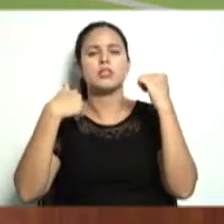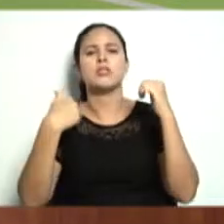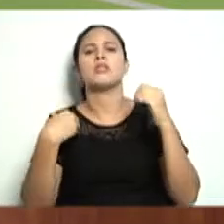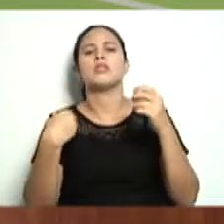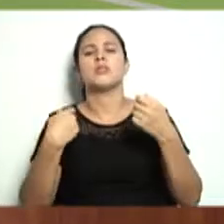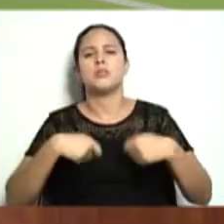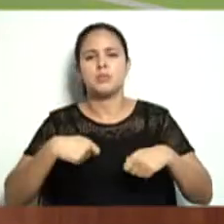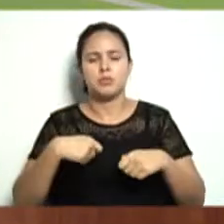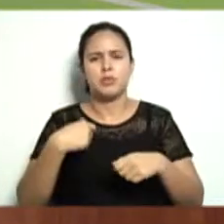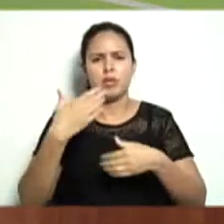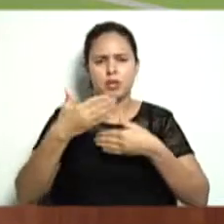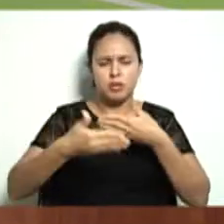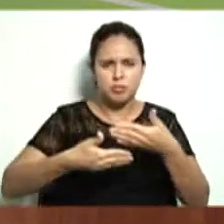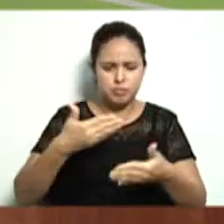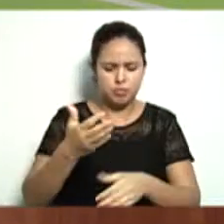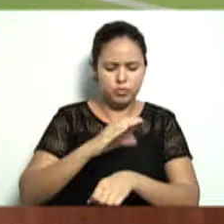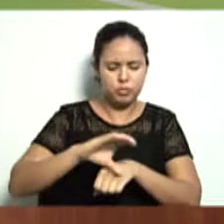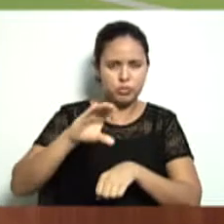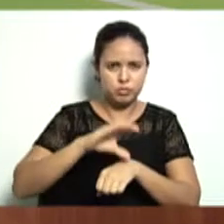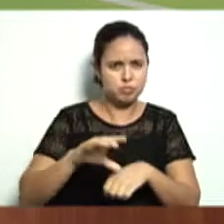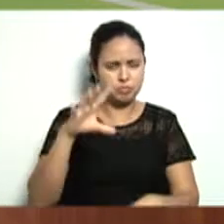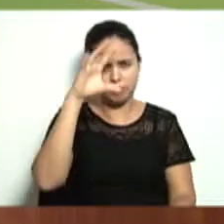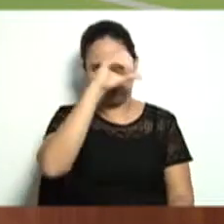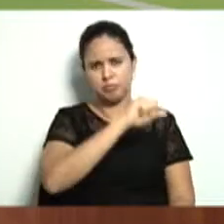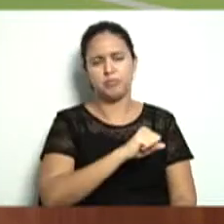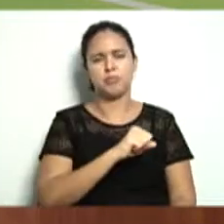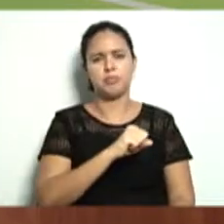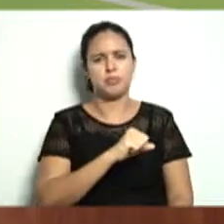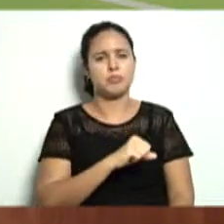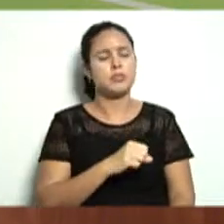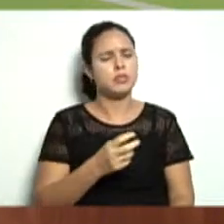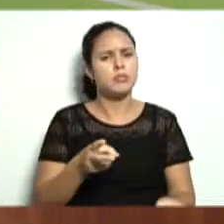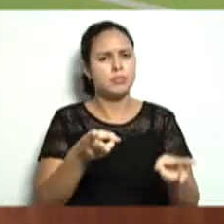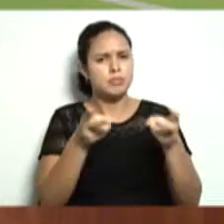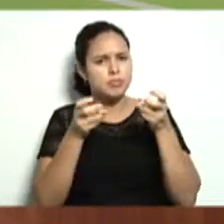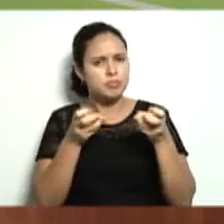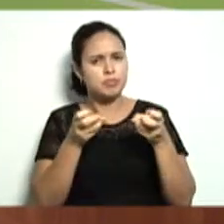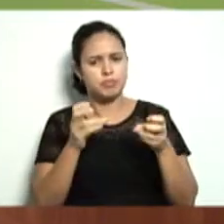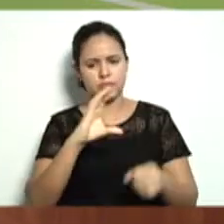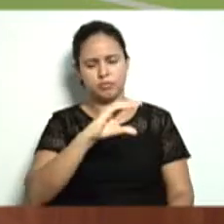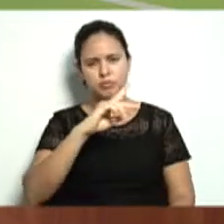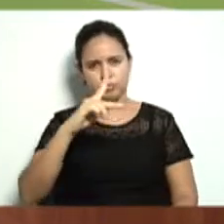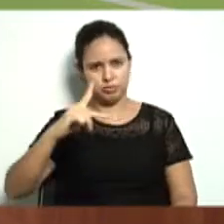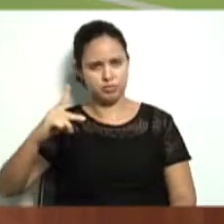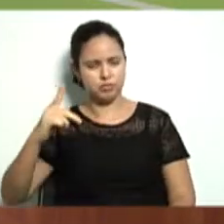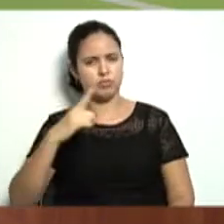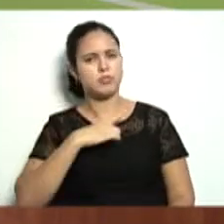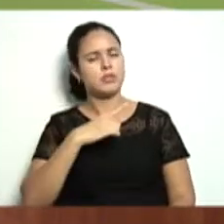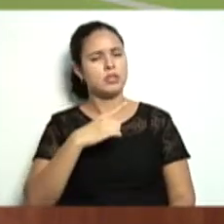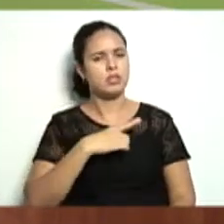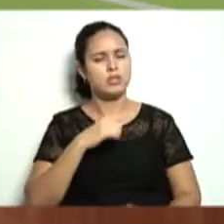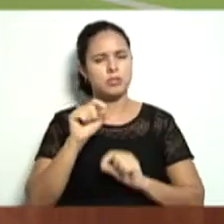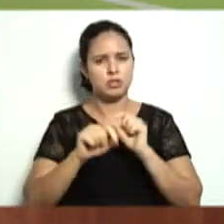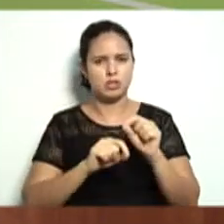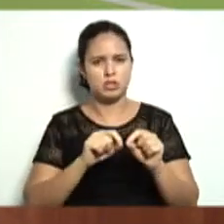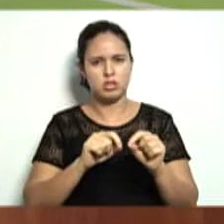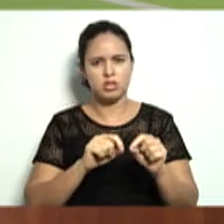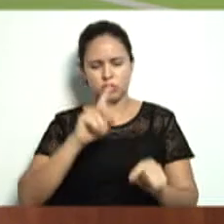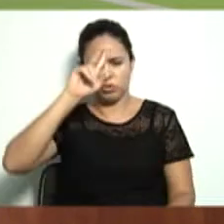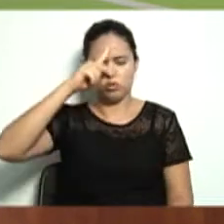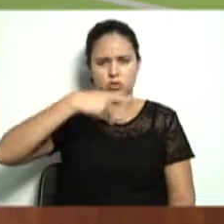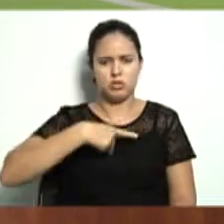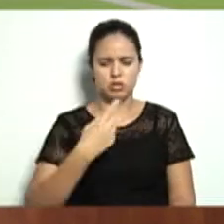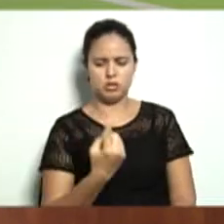decorrer do curso vocês vão prestar atenção a isso. Então, a gente vê que nas cooperativas a gente não trabalha sozinho.